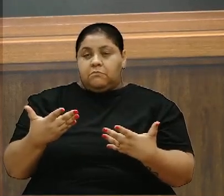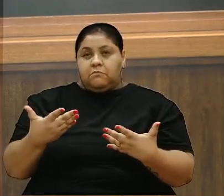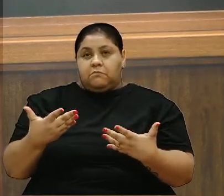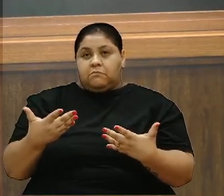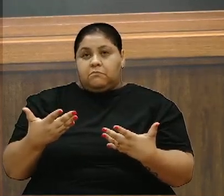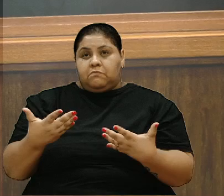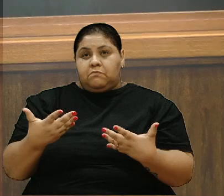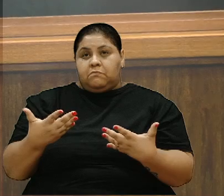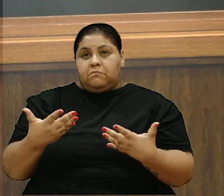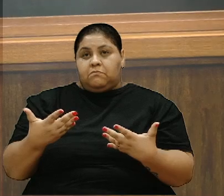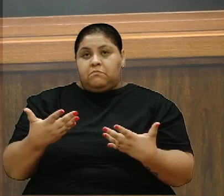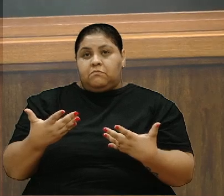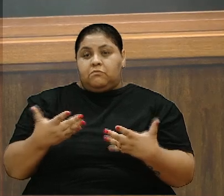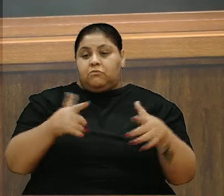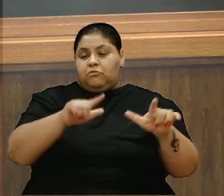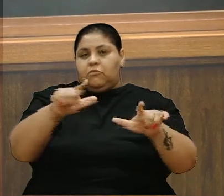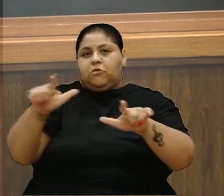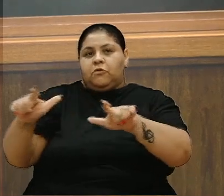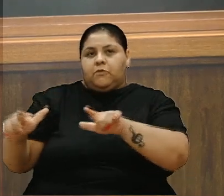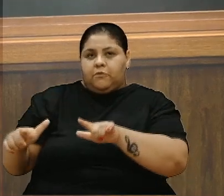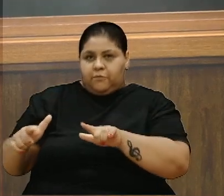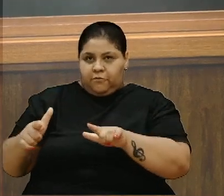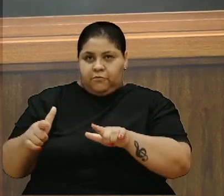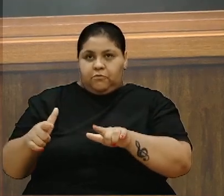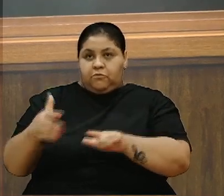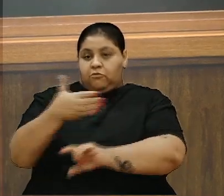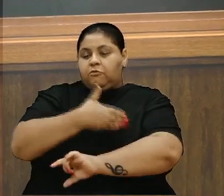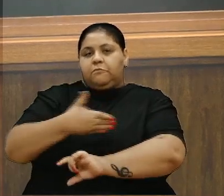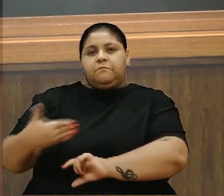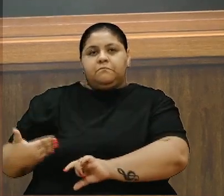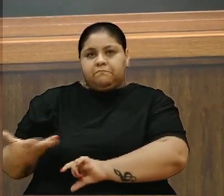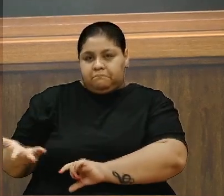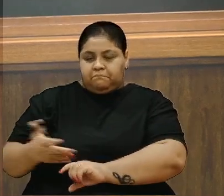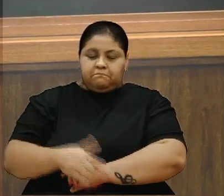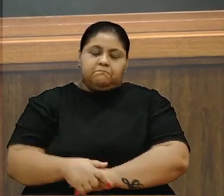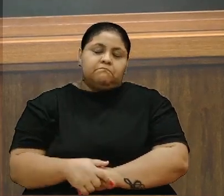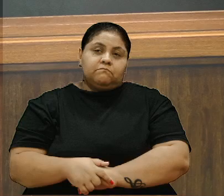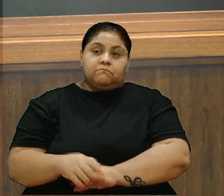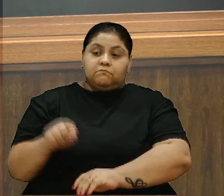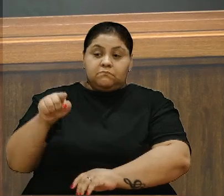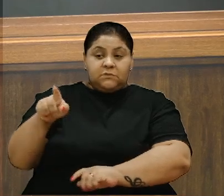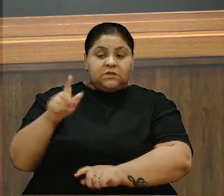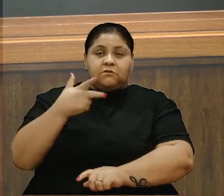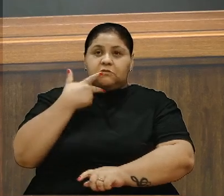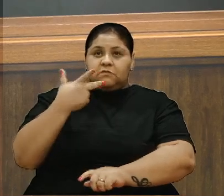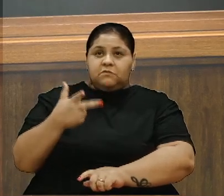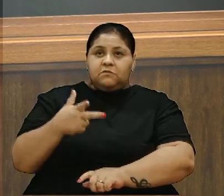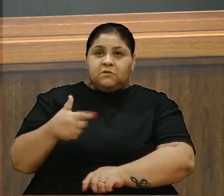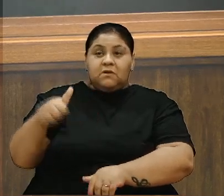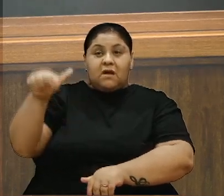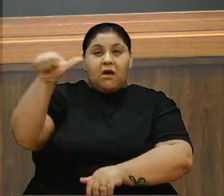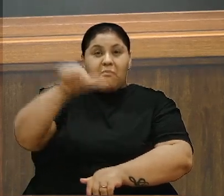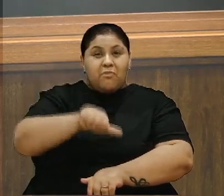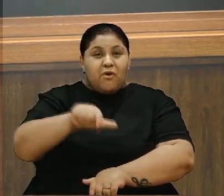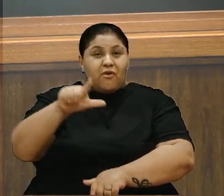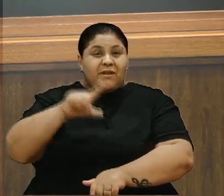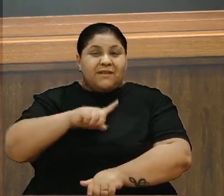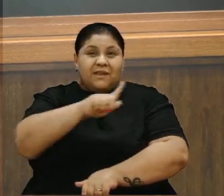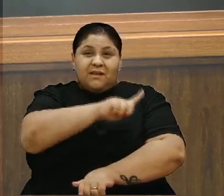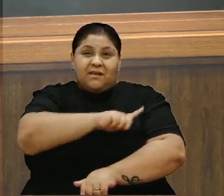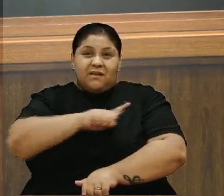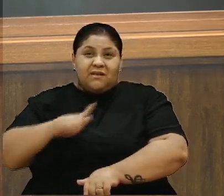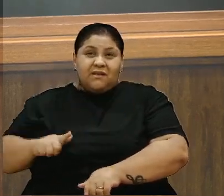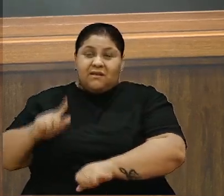nossos estados públicos, né? Nos nossos locais públicos. Então, é isso que se fala. A pior coisa que tem para um governo, para